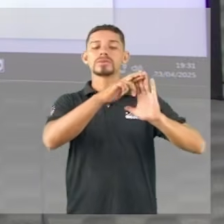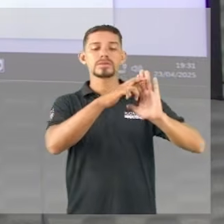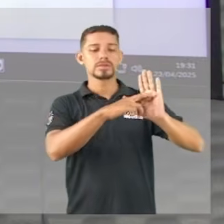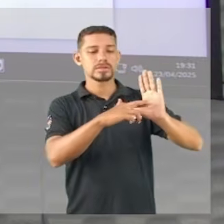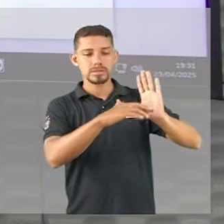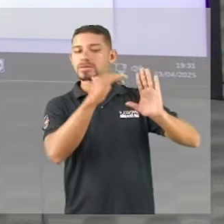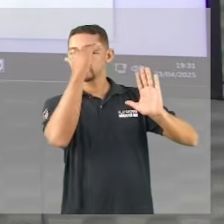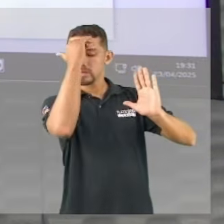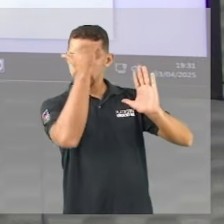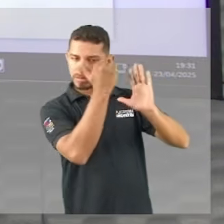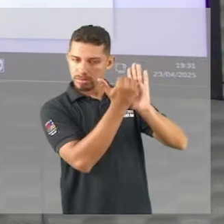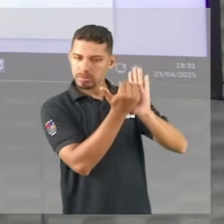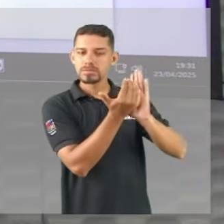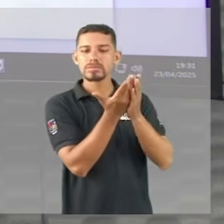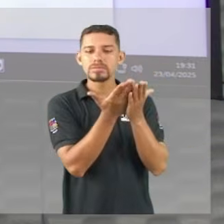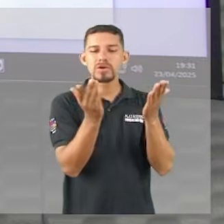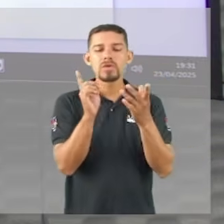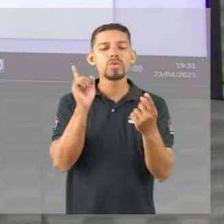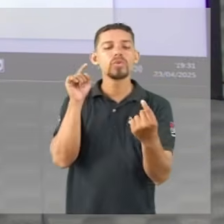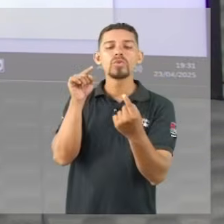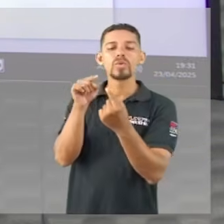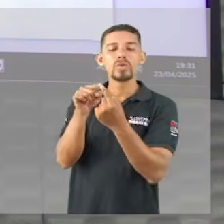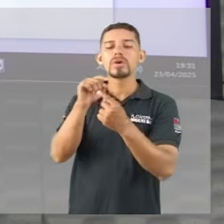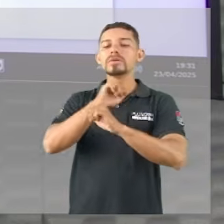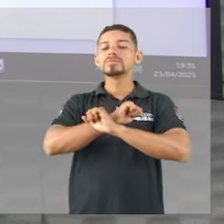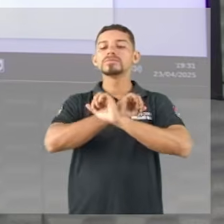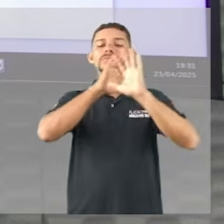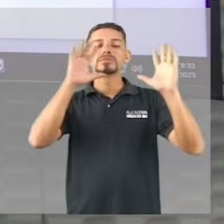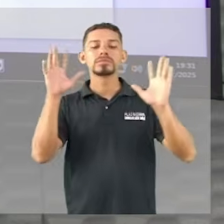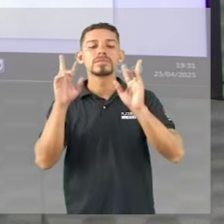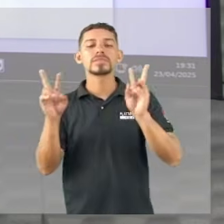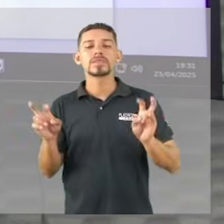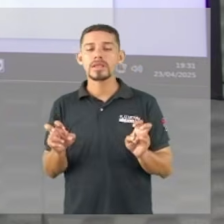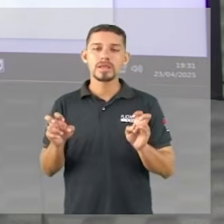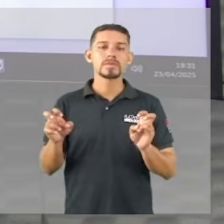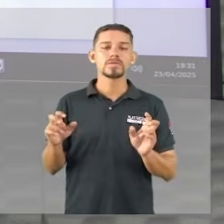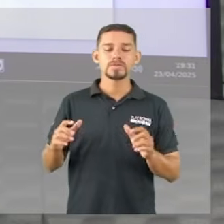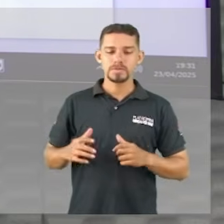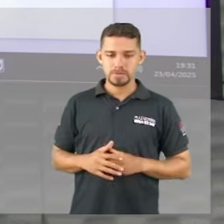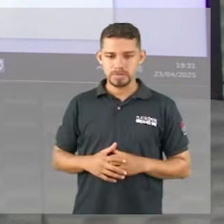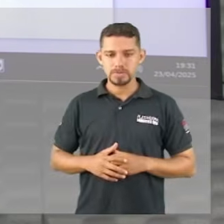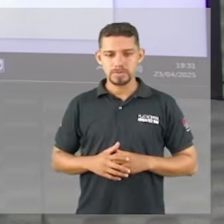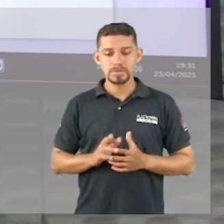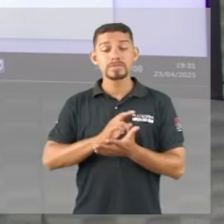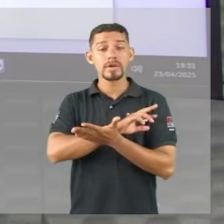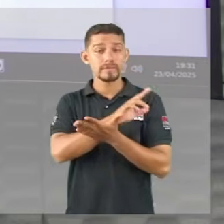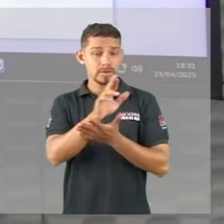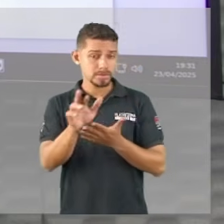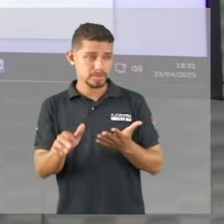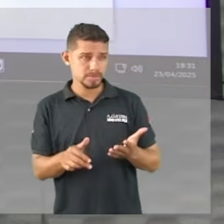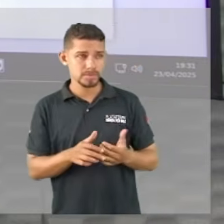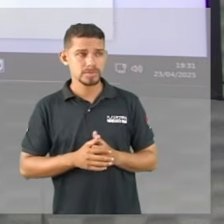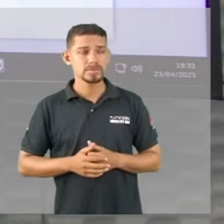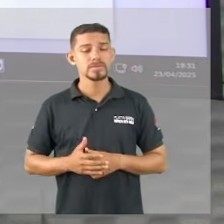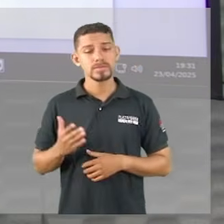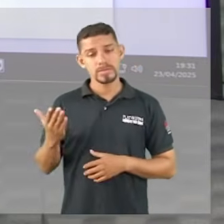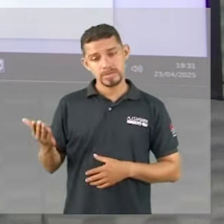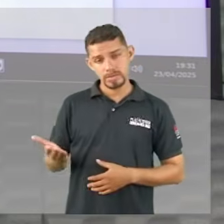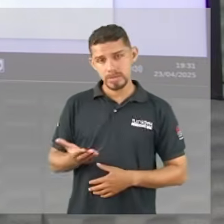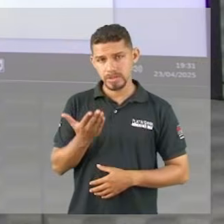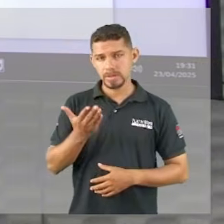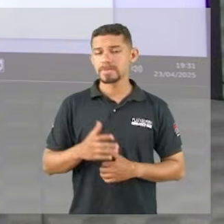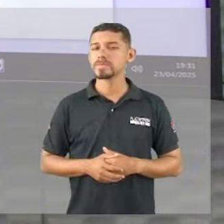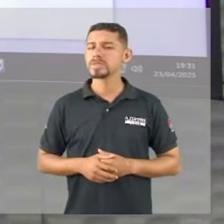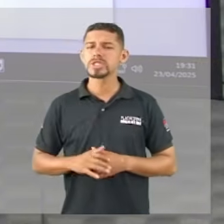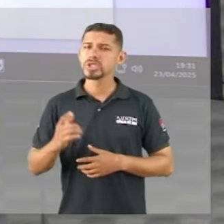regras estabelecidas, visando ao esclarecimento de temas controversos, né? Então, esse é o nosso gabarito, né? Se vocês